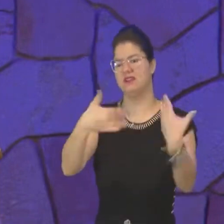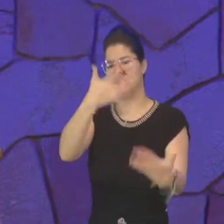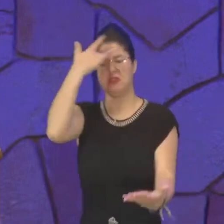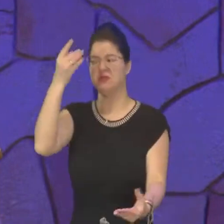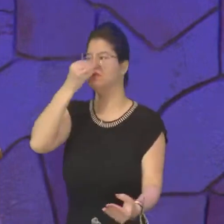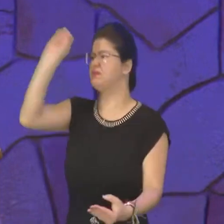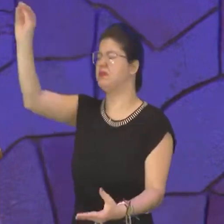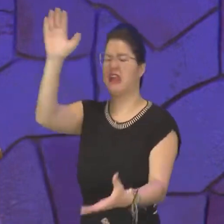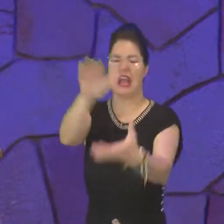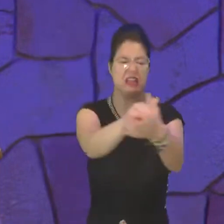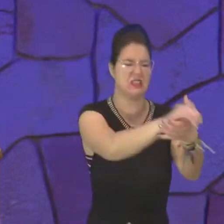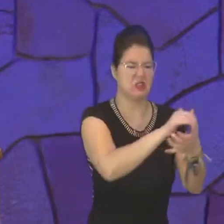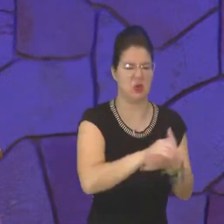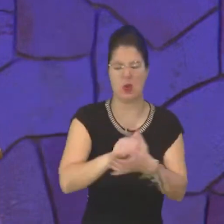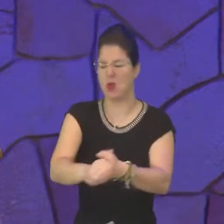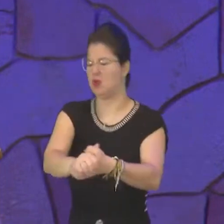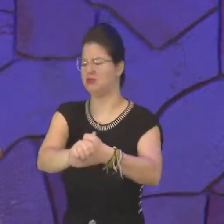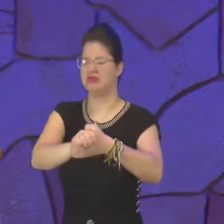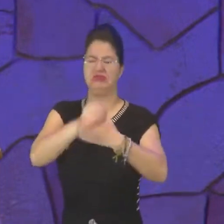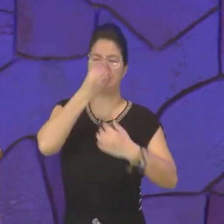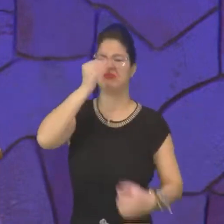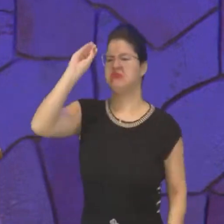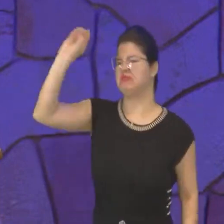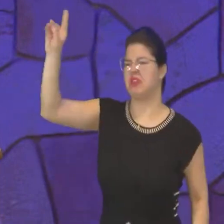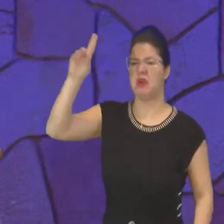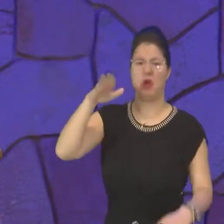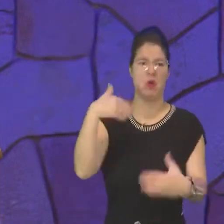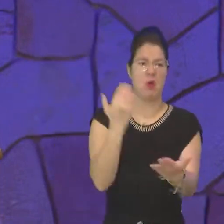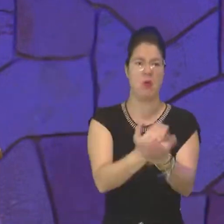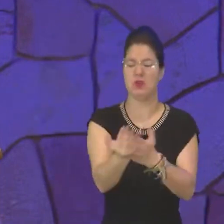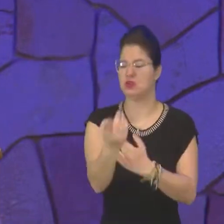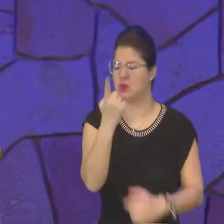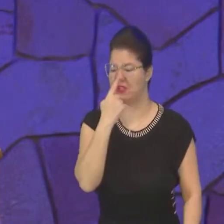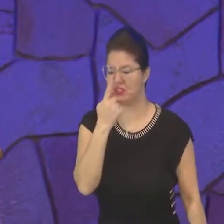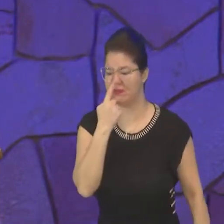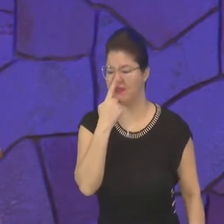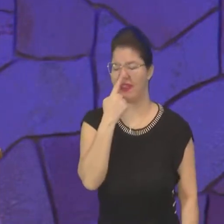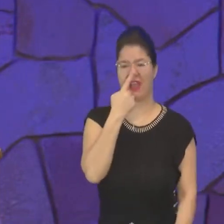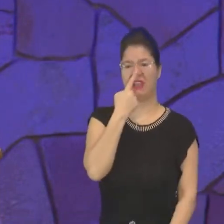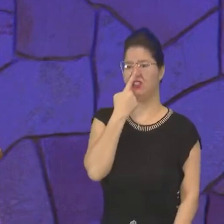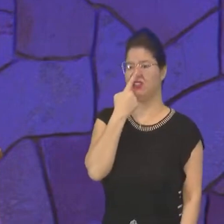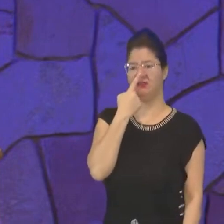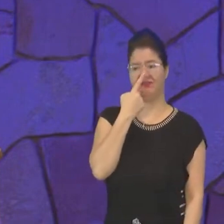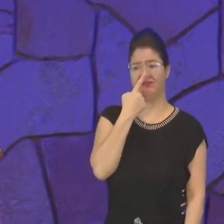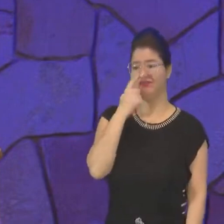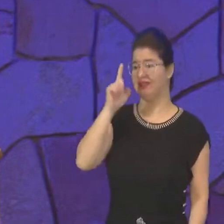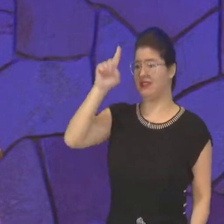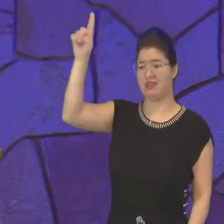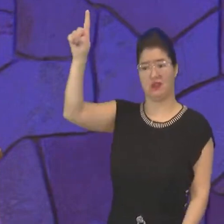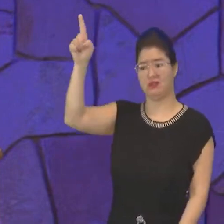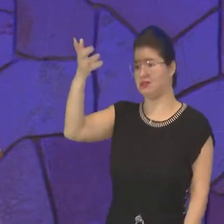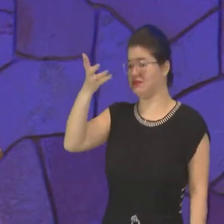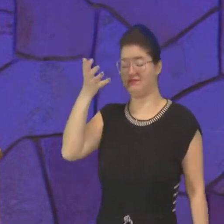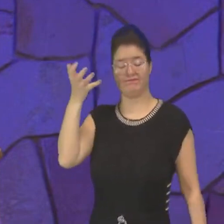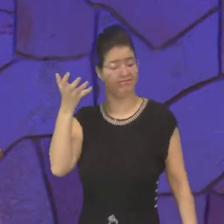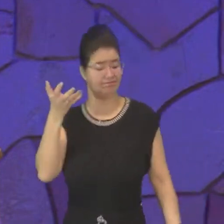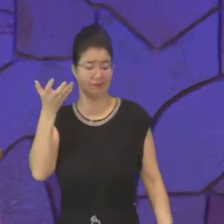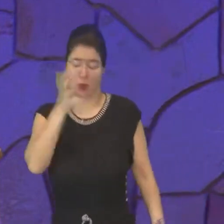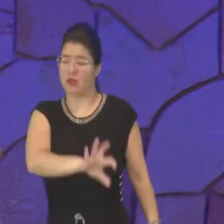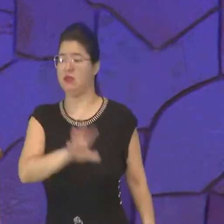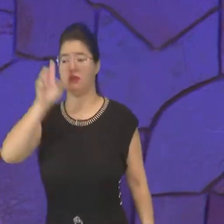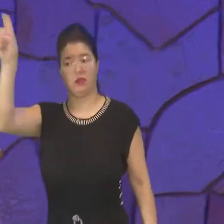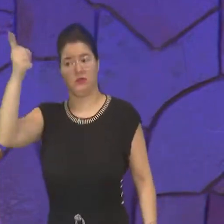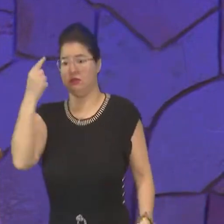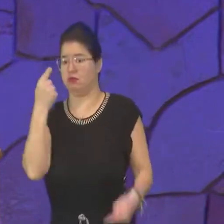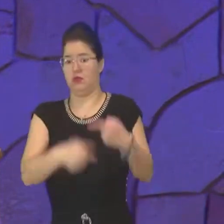estabeleceram uma convivência, uma intimidade que não era aquela proposta por Deus, que com